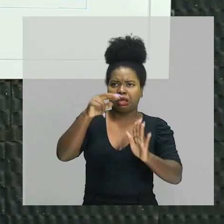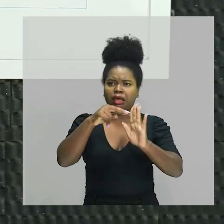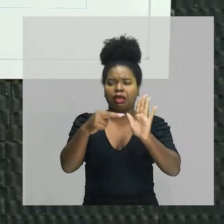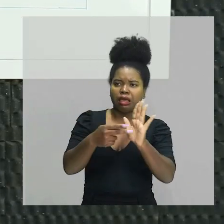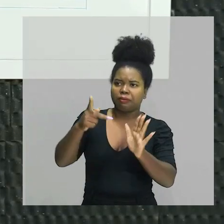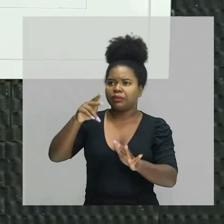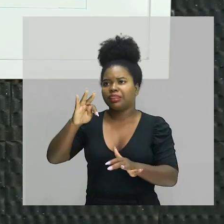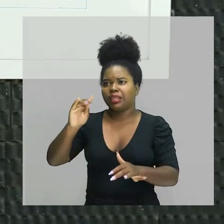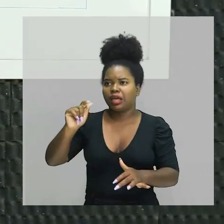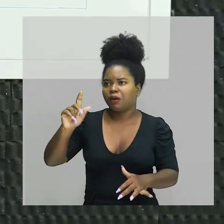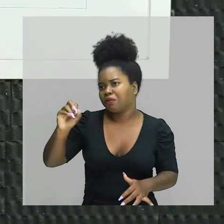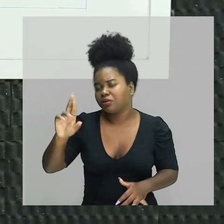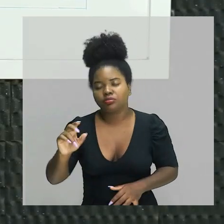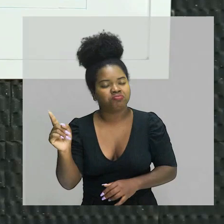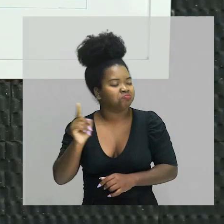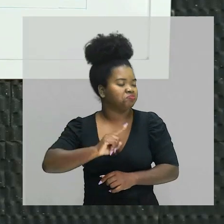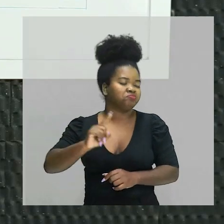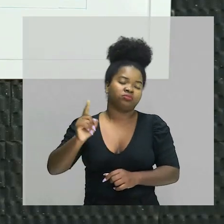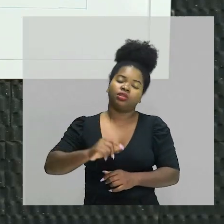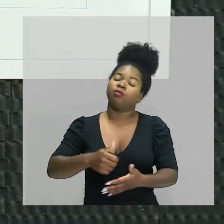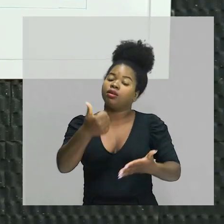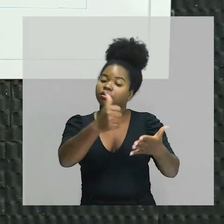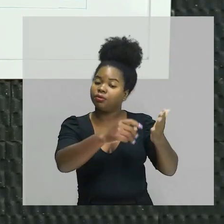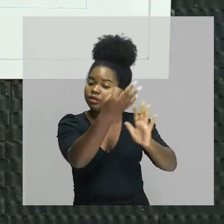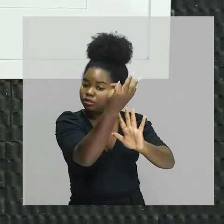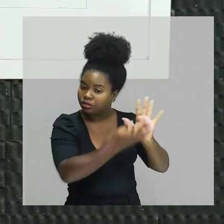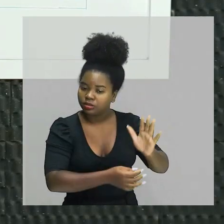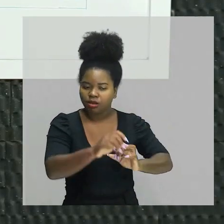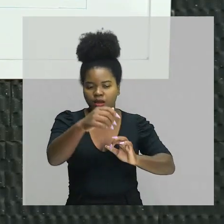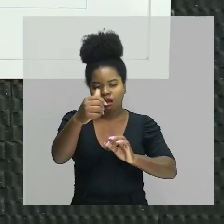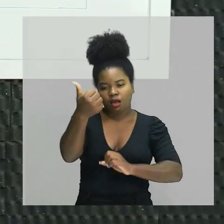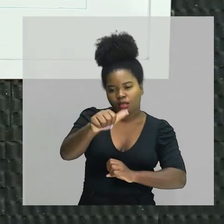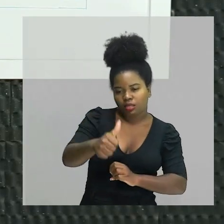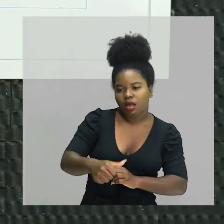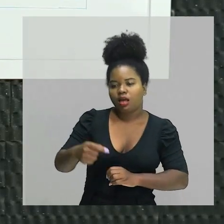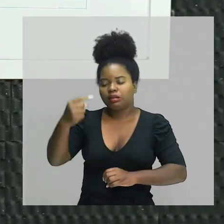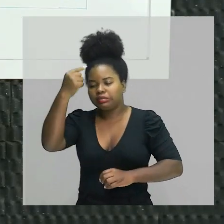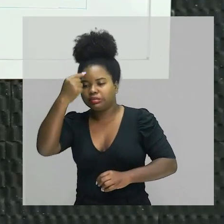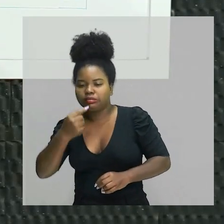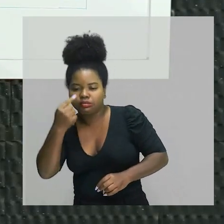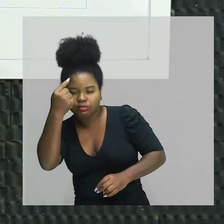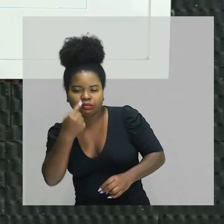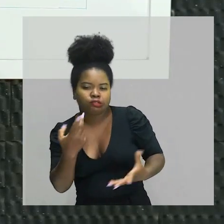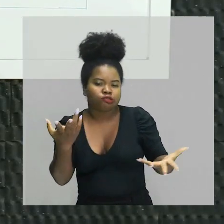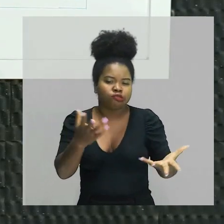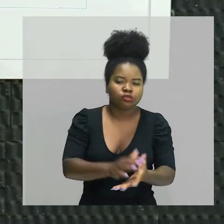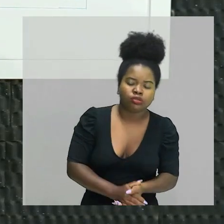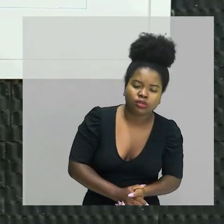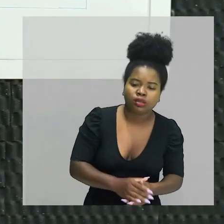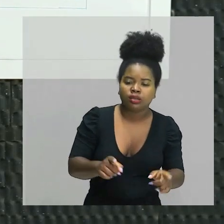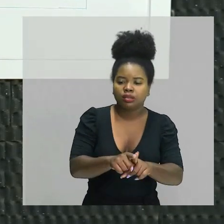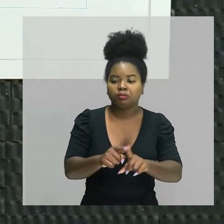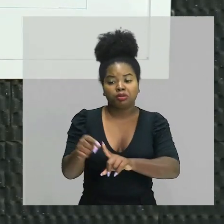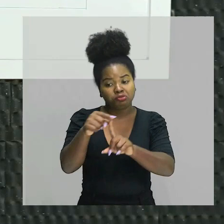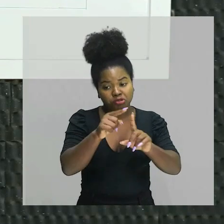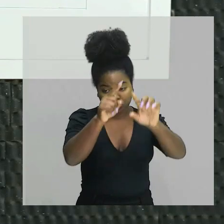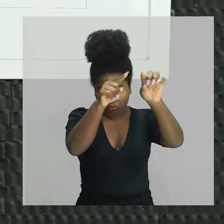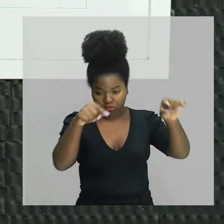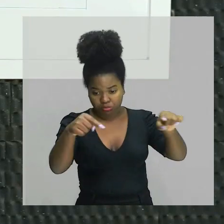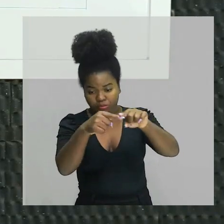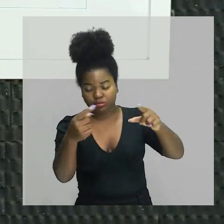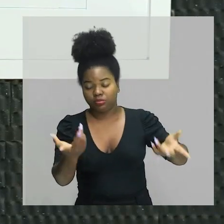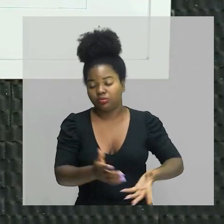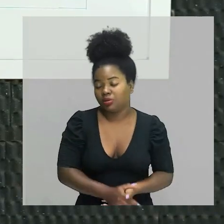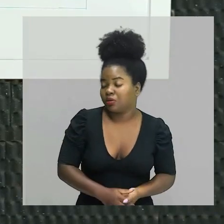de Pitágoras. Interpretação, análise, olhar a figura direitinho, saber propriedades do triângulo,